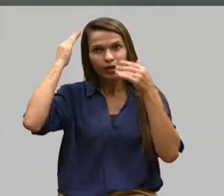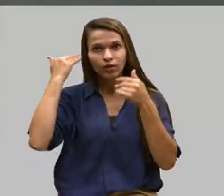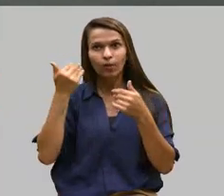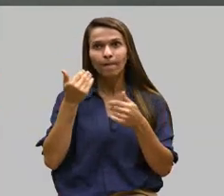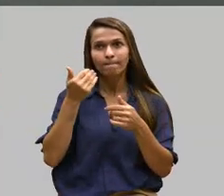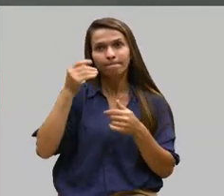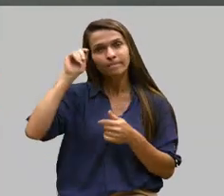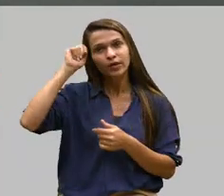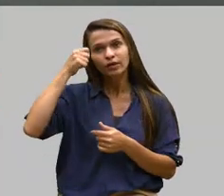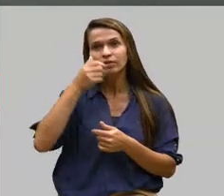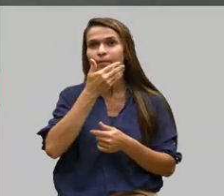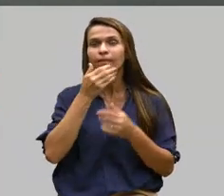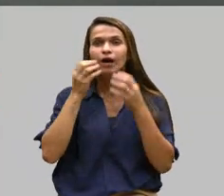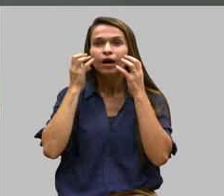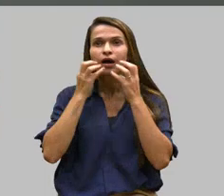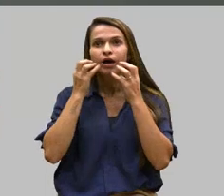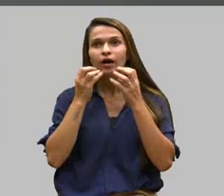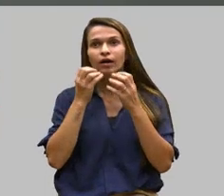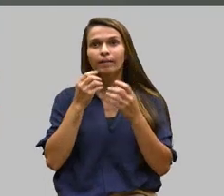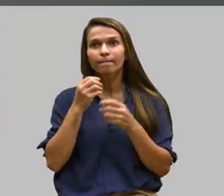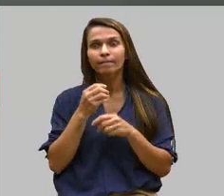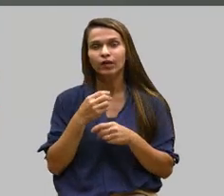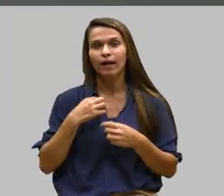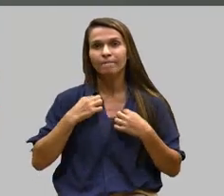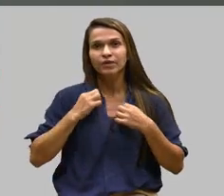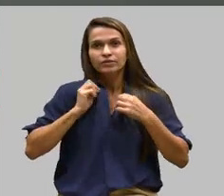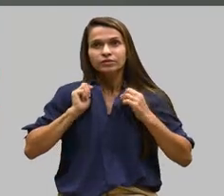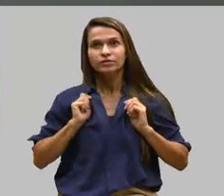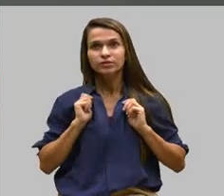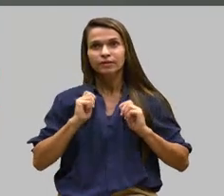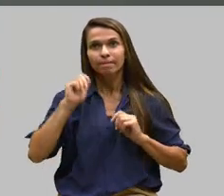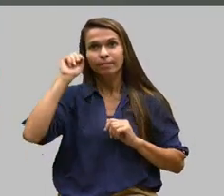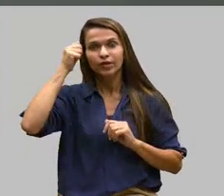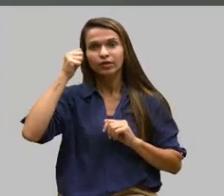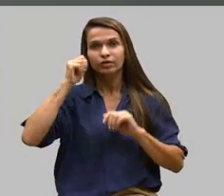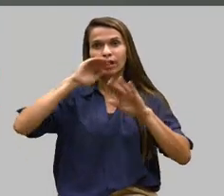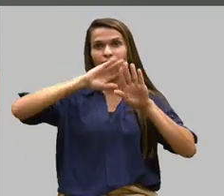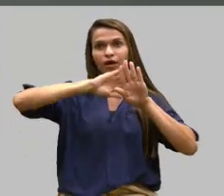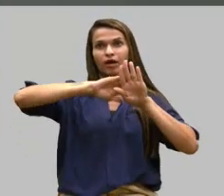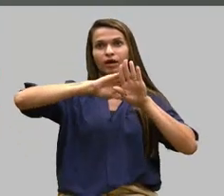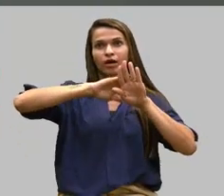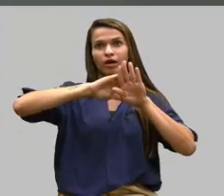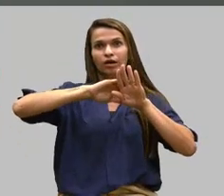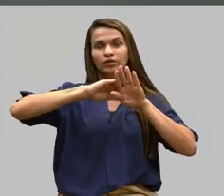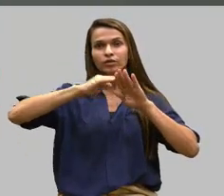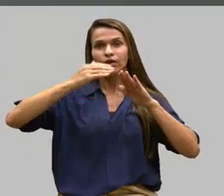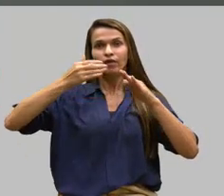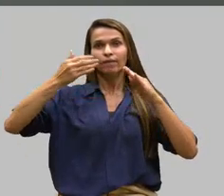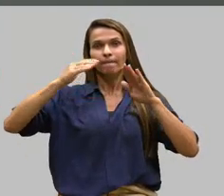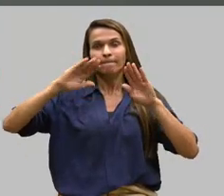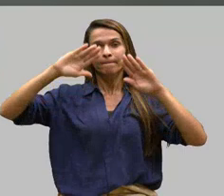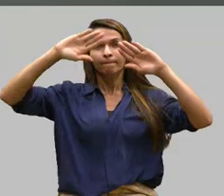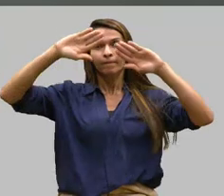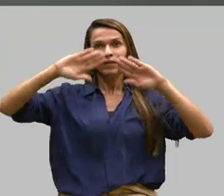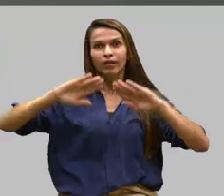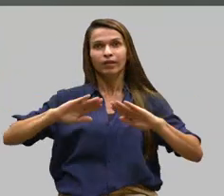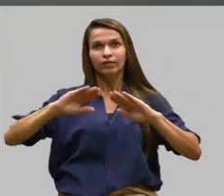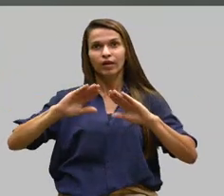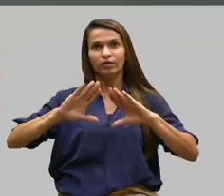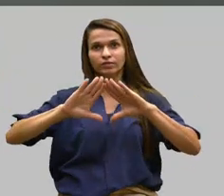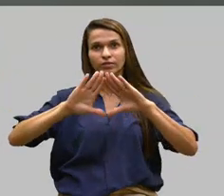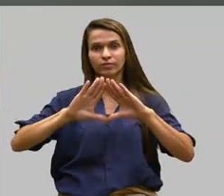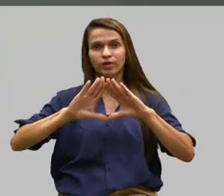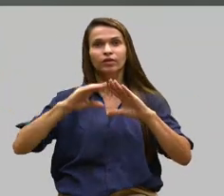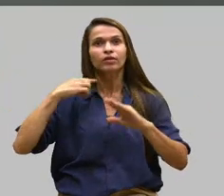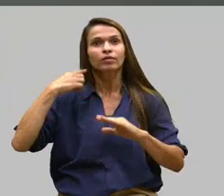a barba grisalha camisa preta e ao fundo aqui é o painel da Assembleia deputados